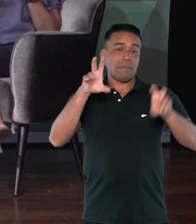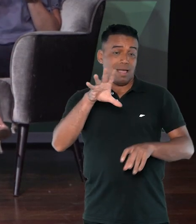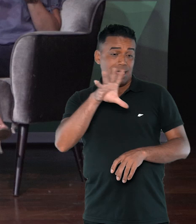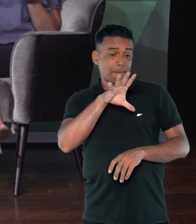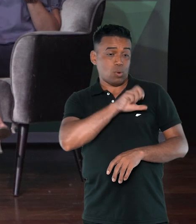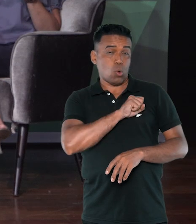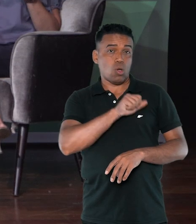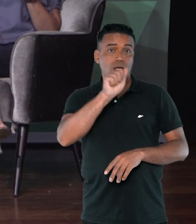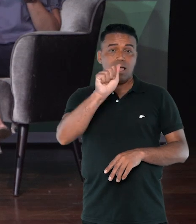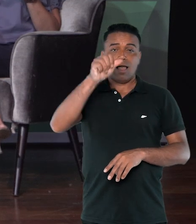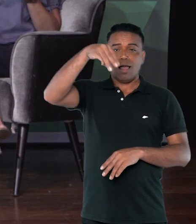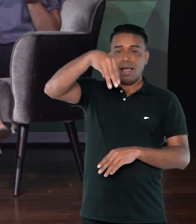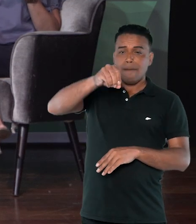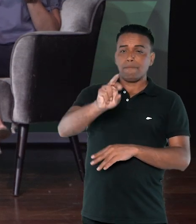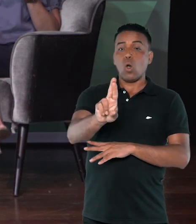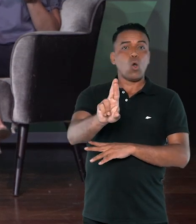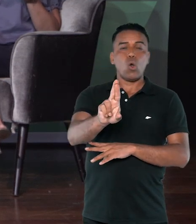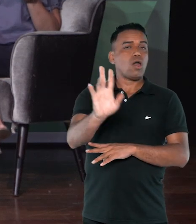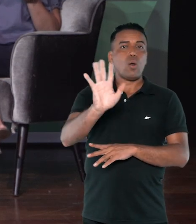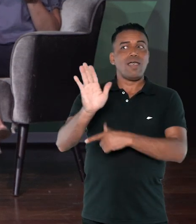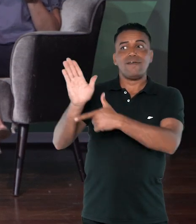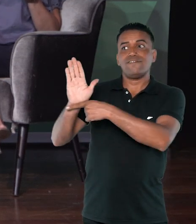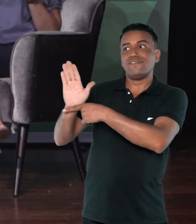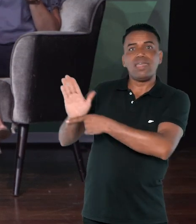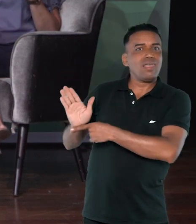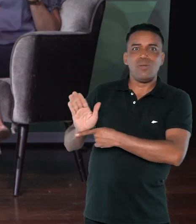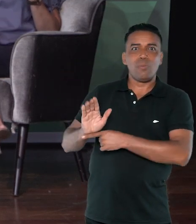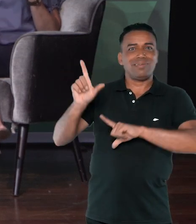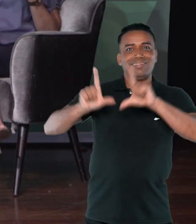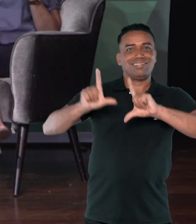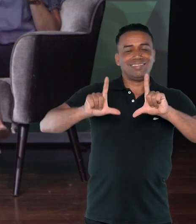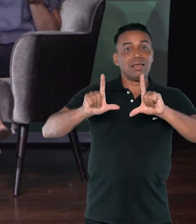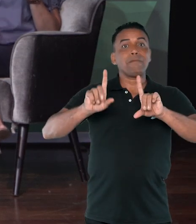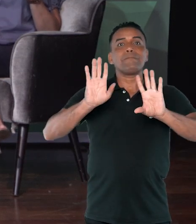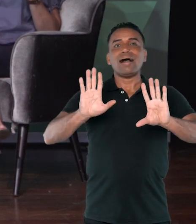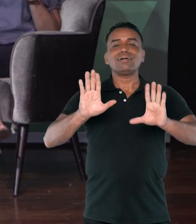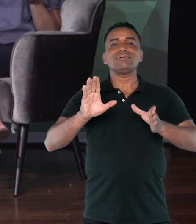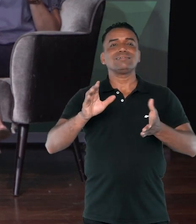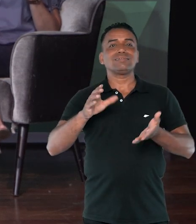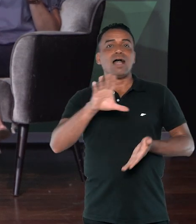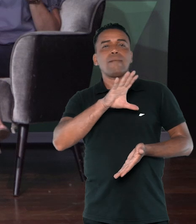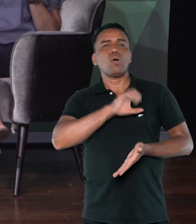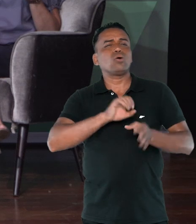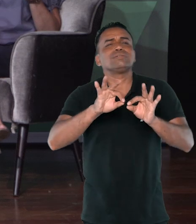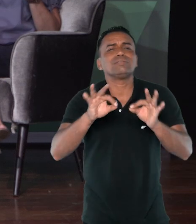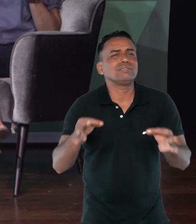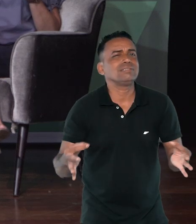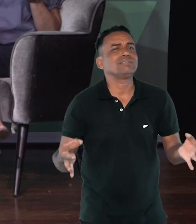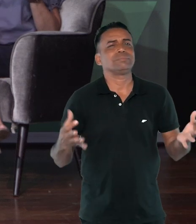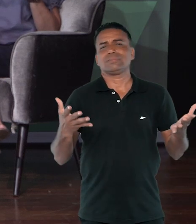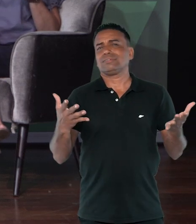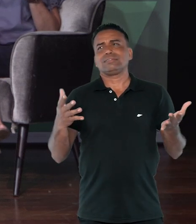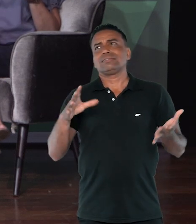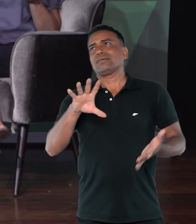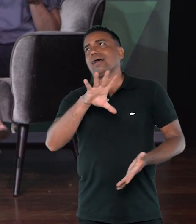se é no Refúgio ou no Amor em Pedaços, que eu falo do amor por ele mesmo, do amor que não